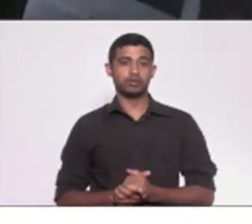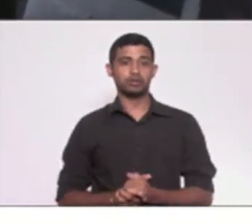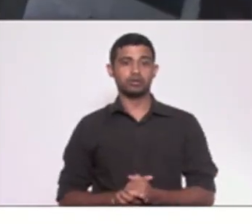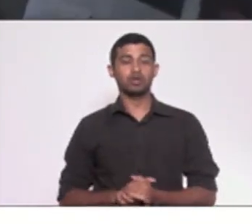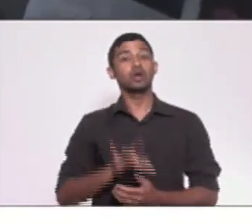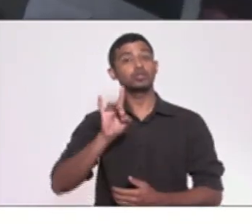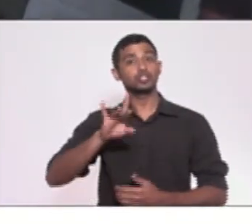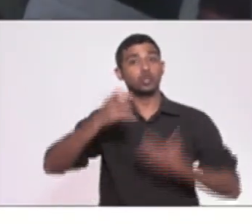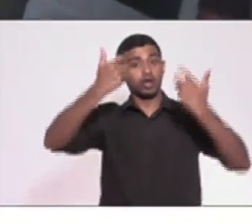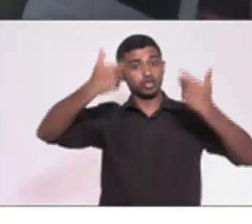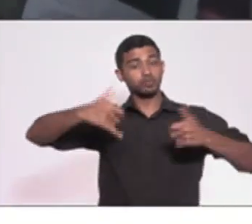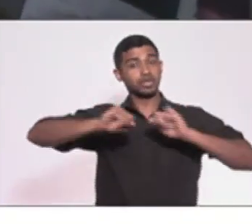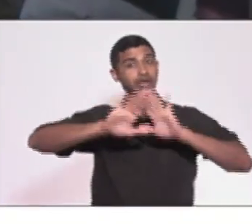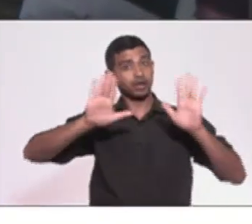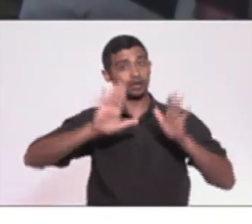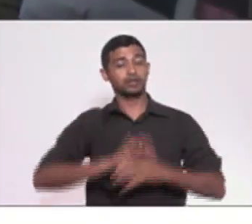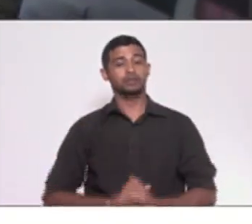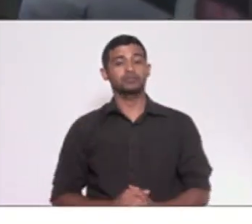de esclarecimento,